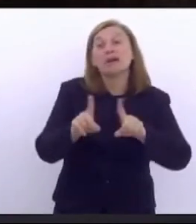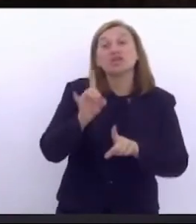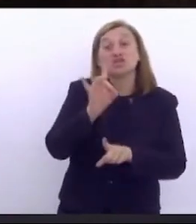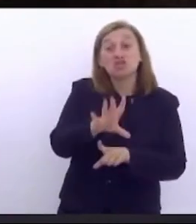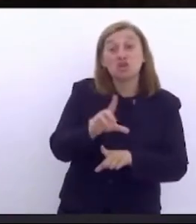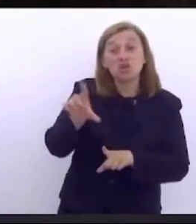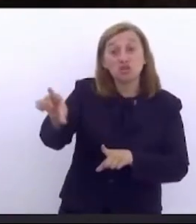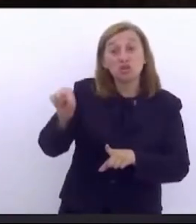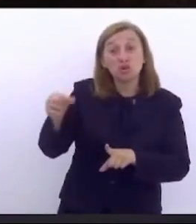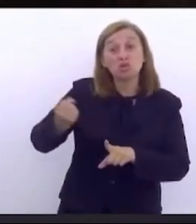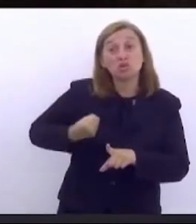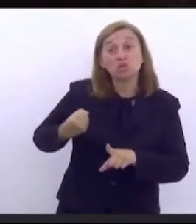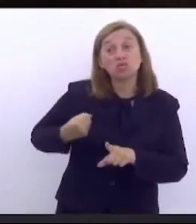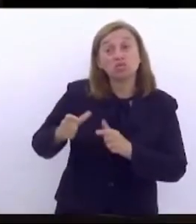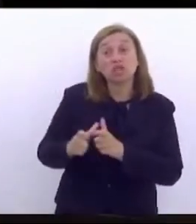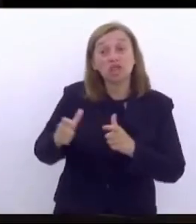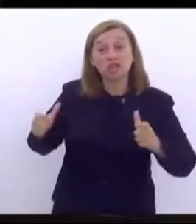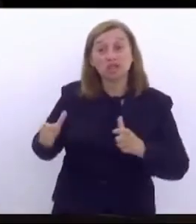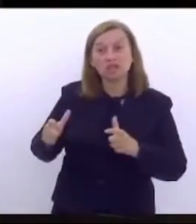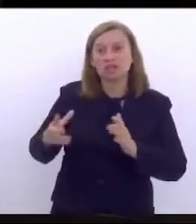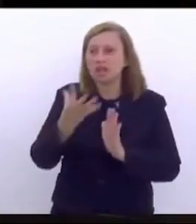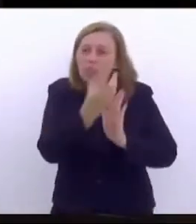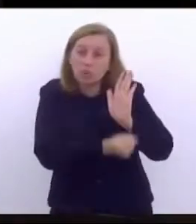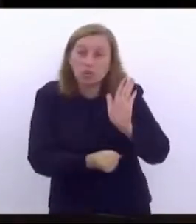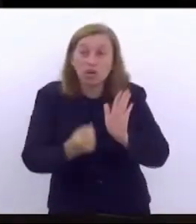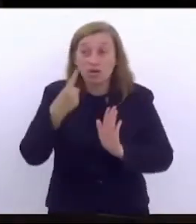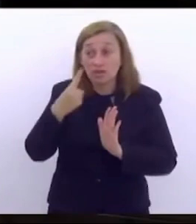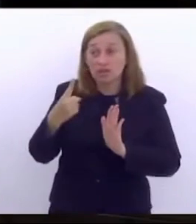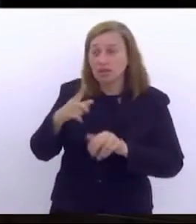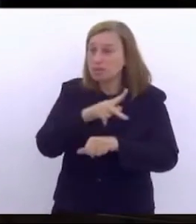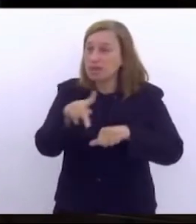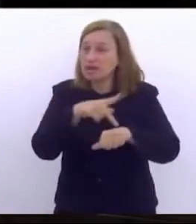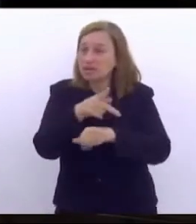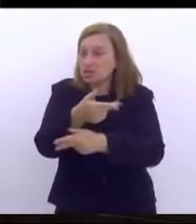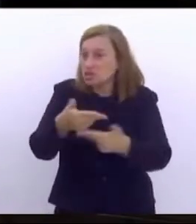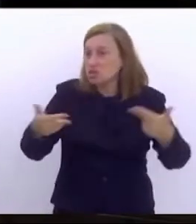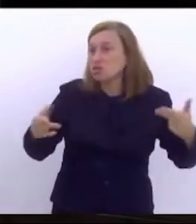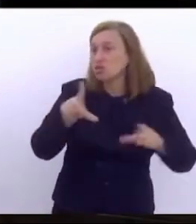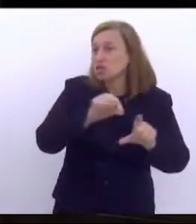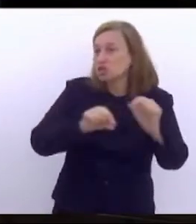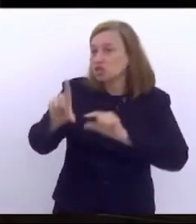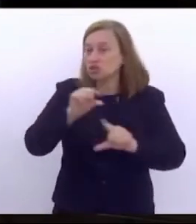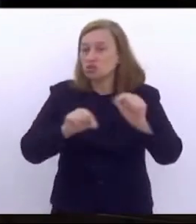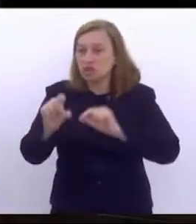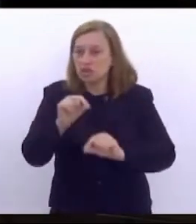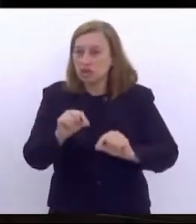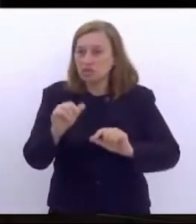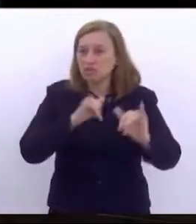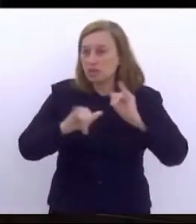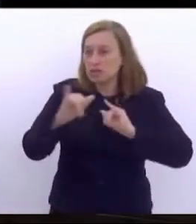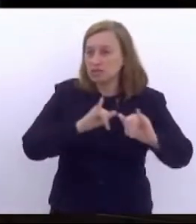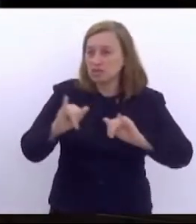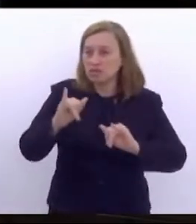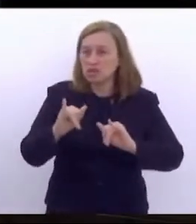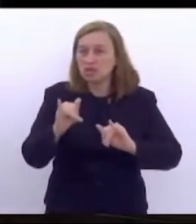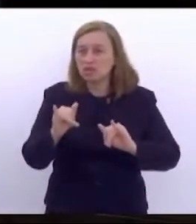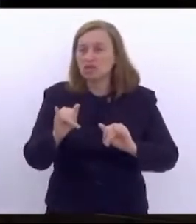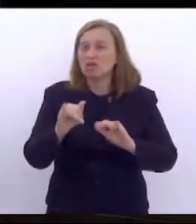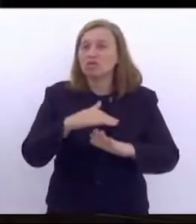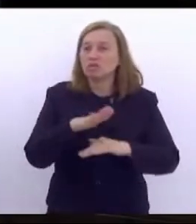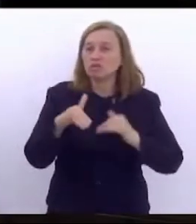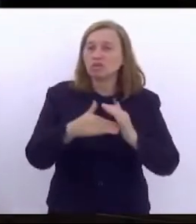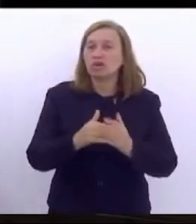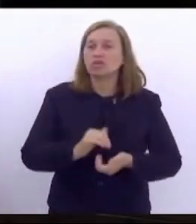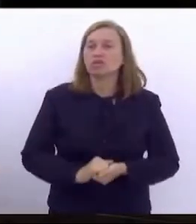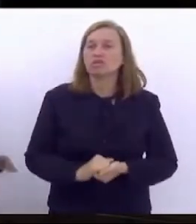que aumentou o número de abortos. Olha, eu escolhi países que têm dados mais disponíveis, realmente foi uma escolha